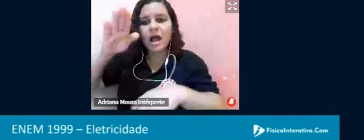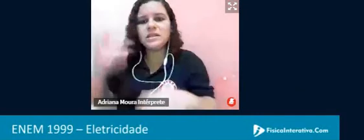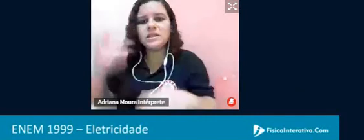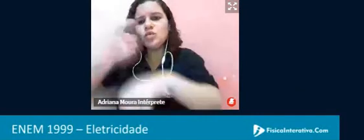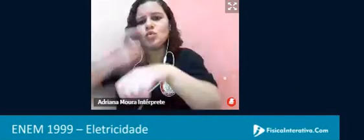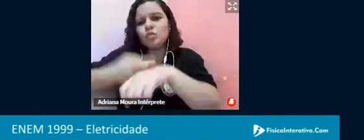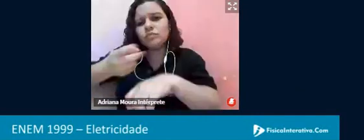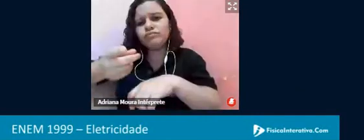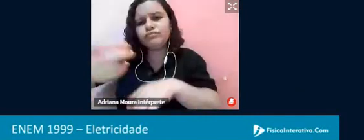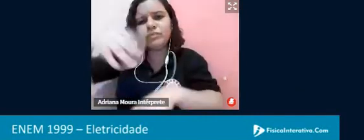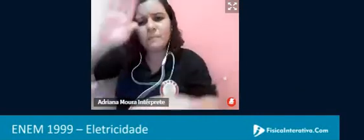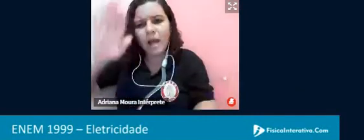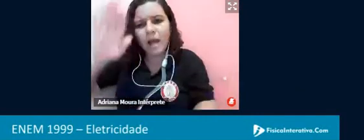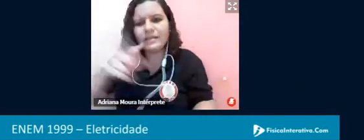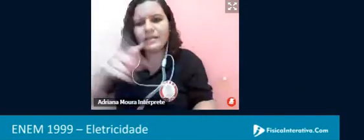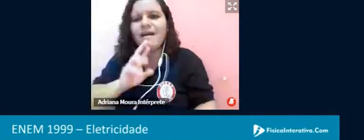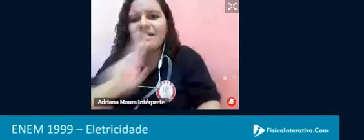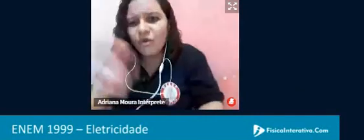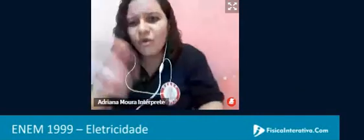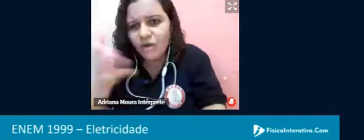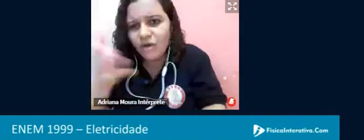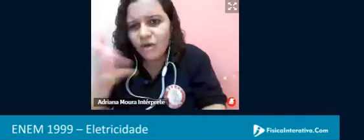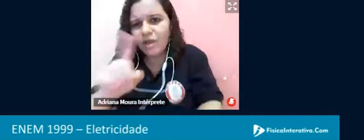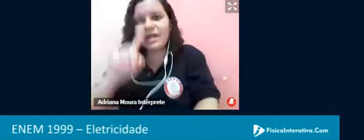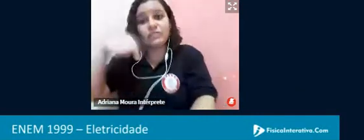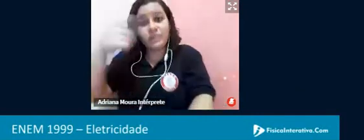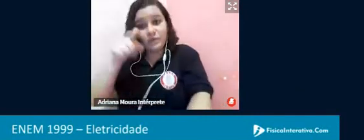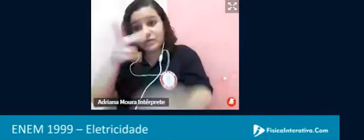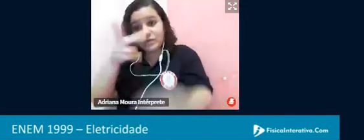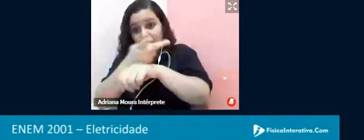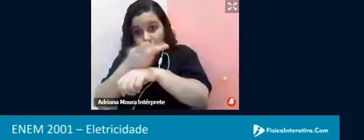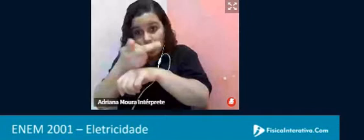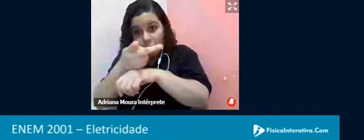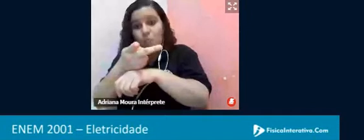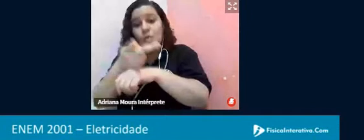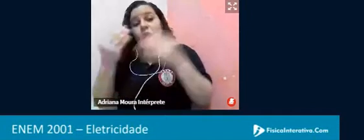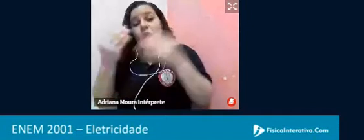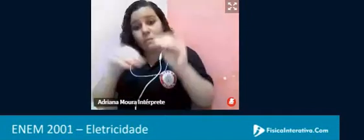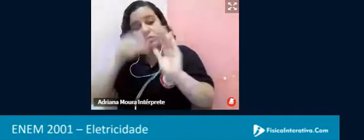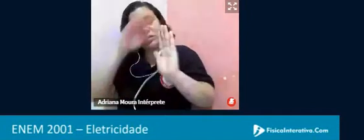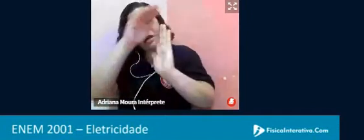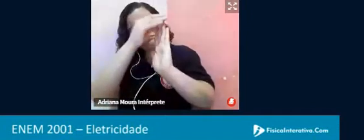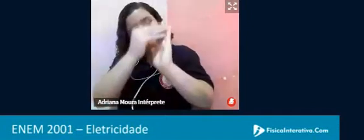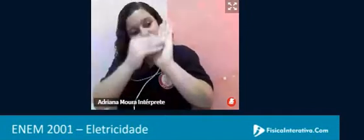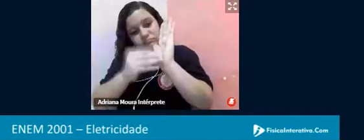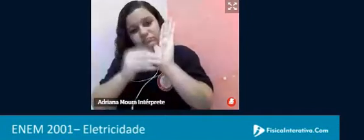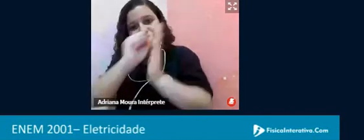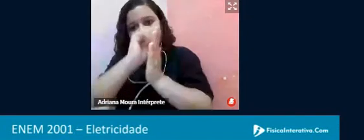vou responder a questão aqui agora, porque você encontra ela comentada lá naquela lista que eu passei. Eu recomendo a todos que façam isso.